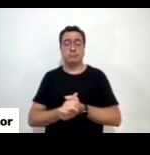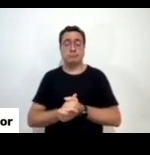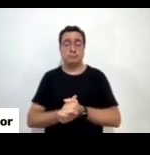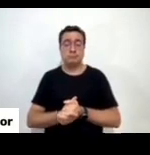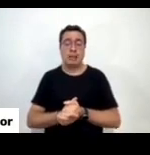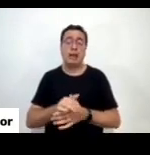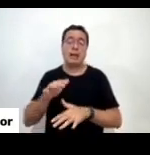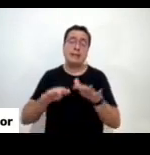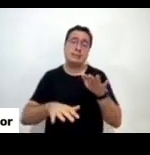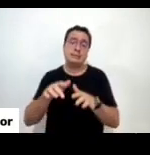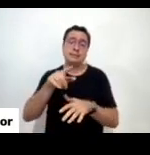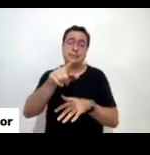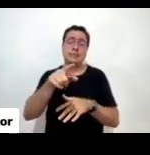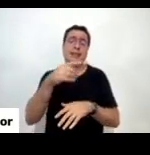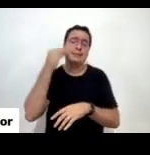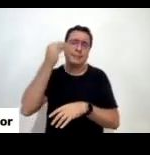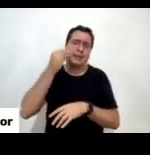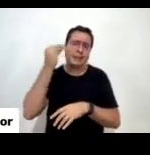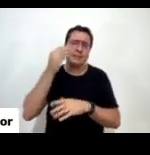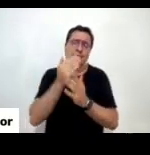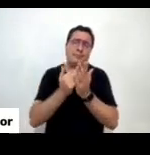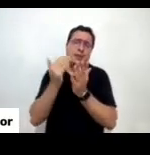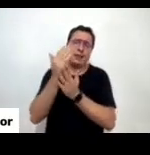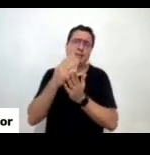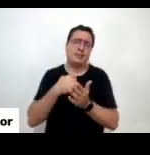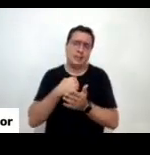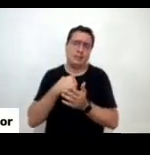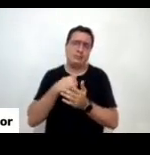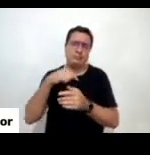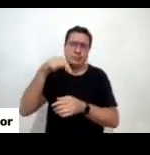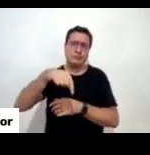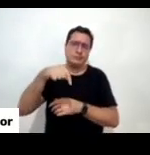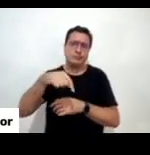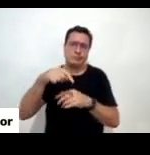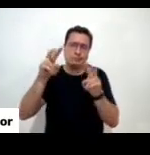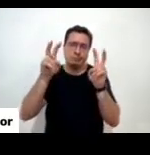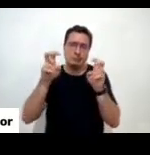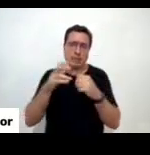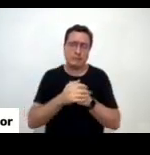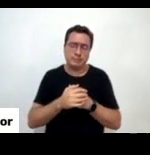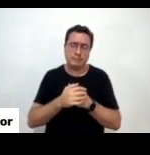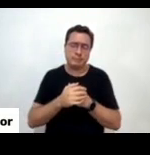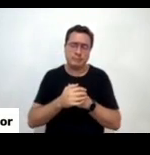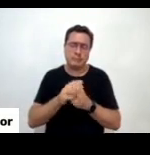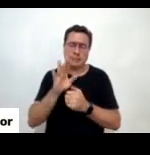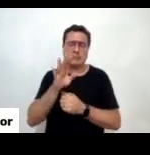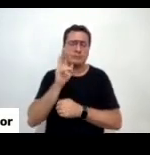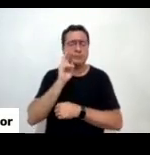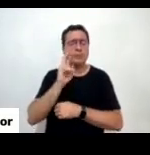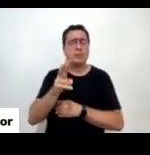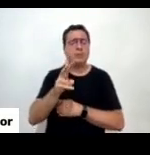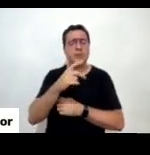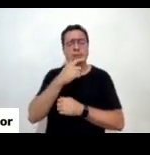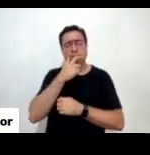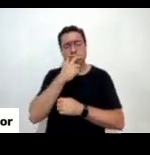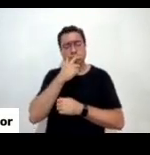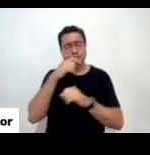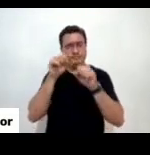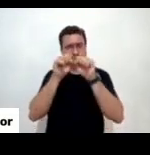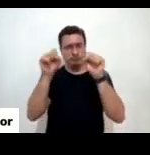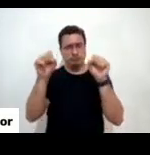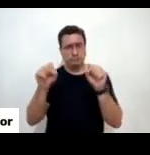Talvez você tenha muito mais experiência do que eu nesse ponto. Mas se nós formos olhar os sistemas